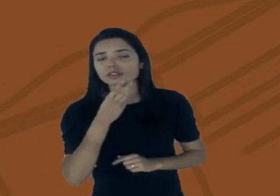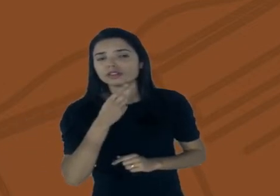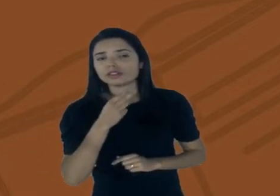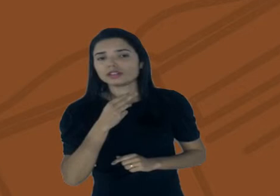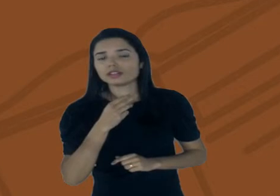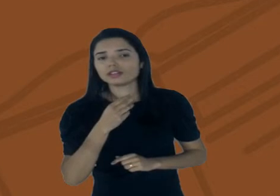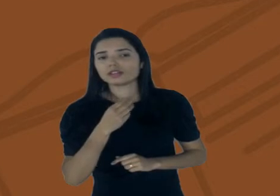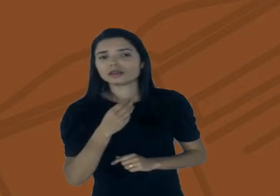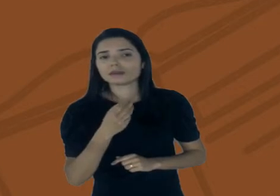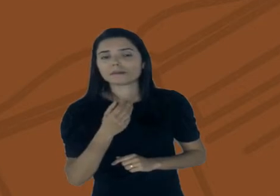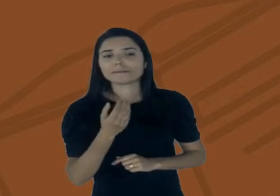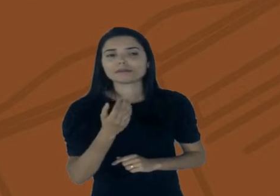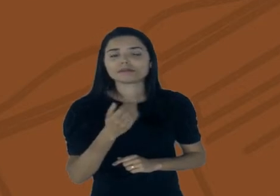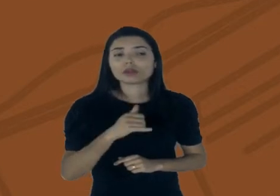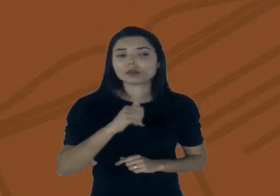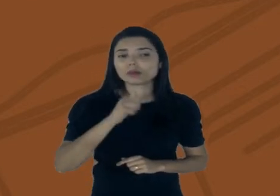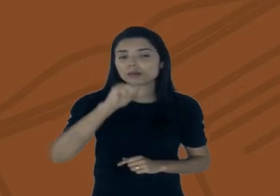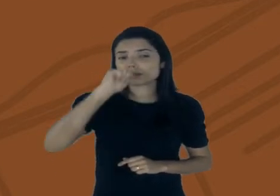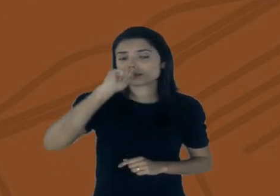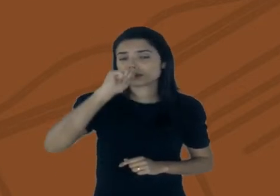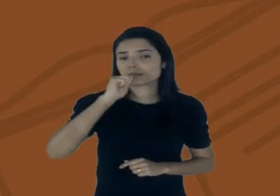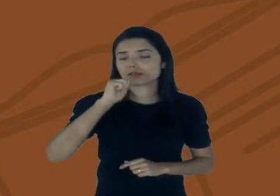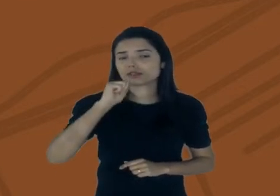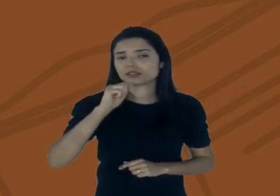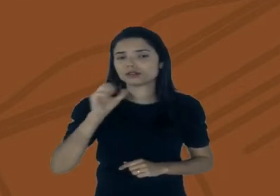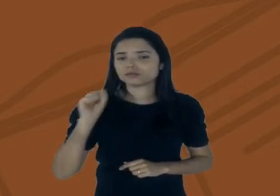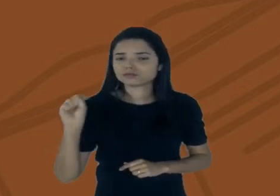consumo de álcool. Não quer dizer que a gente não possa